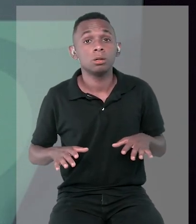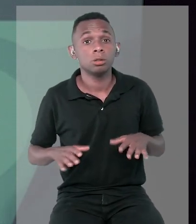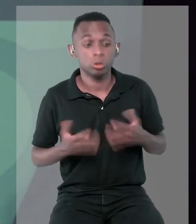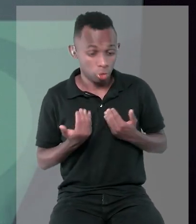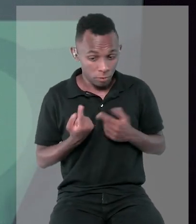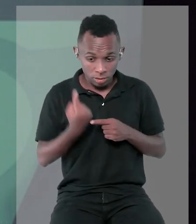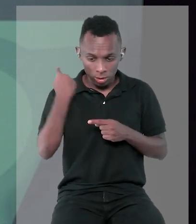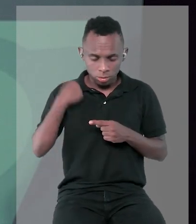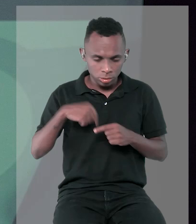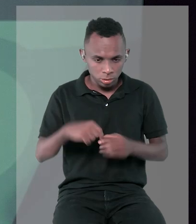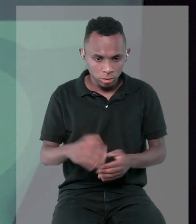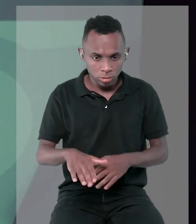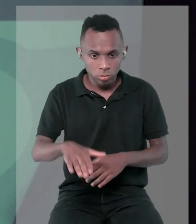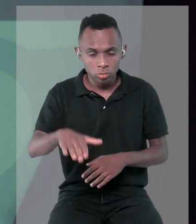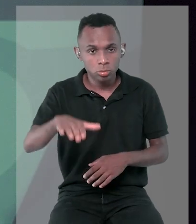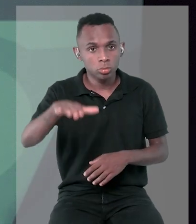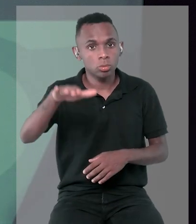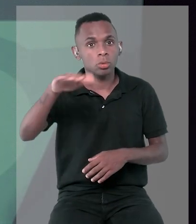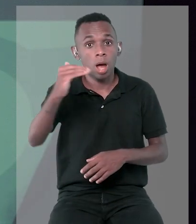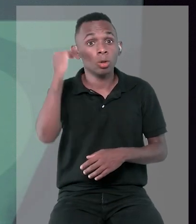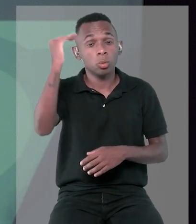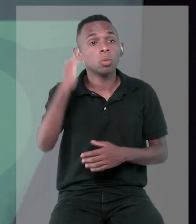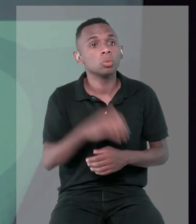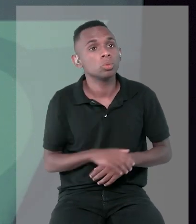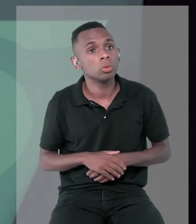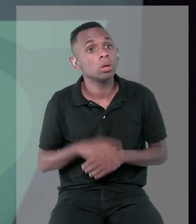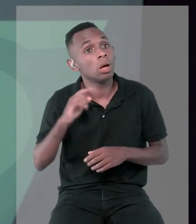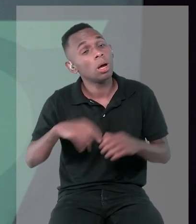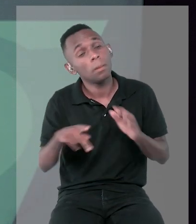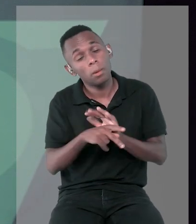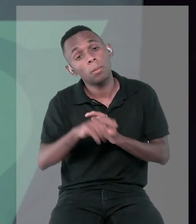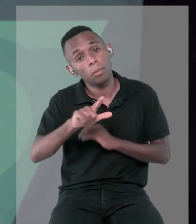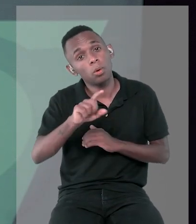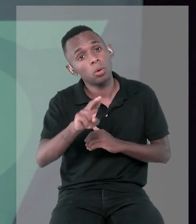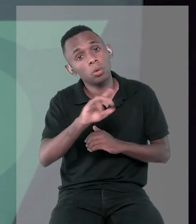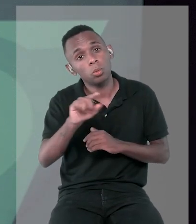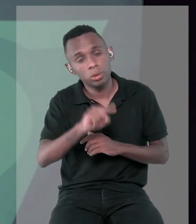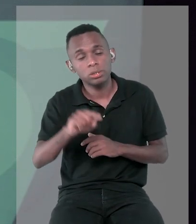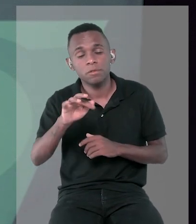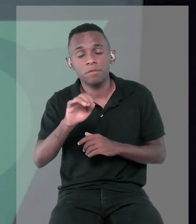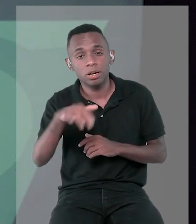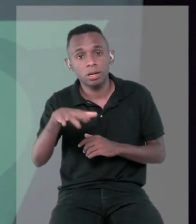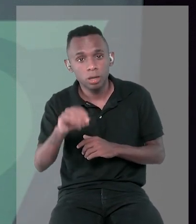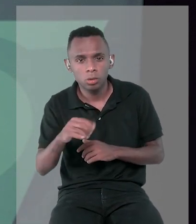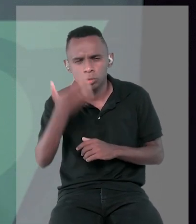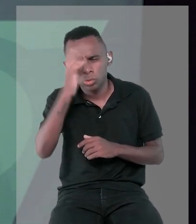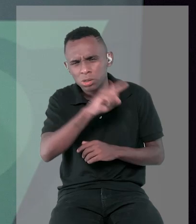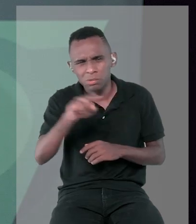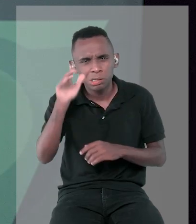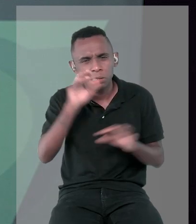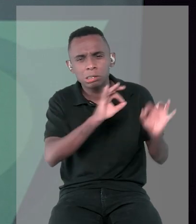já é moço, pronto, na piscina. Isso é de quem? Do Luiz Fernando Carvalho. Eu não sei se